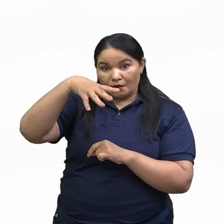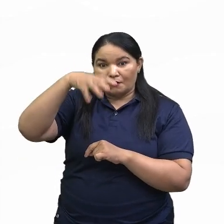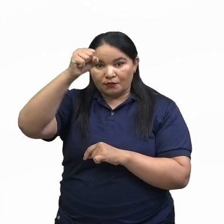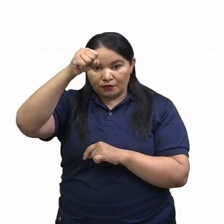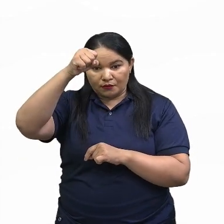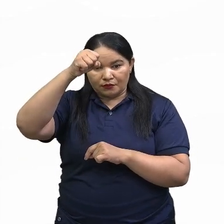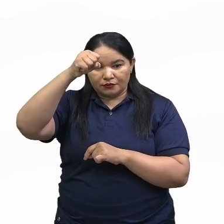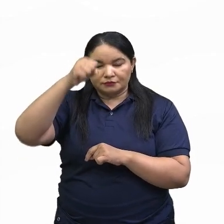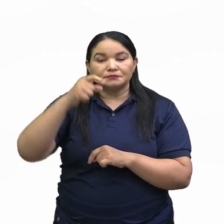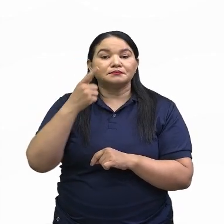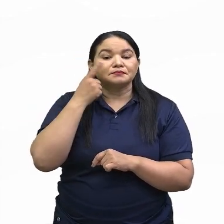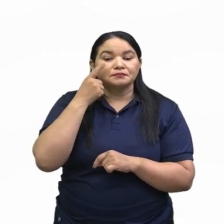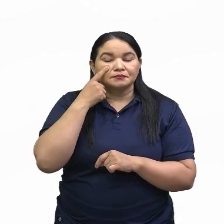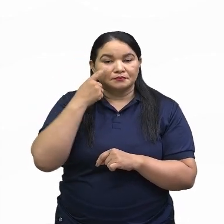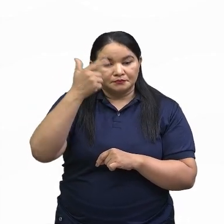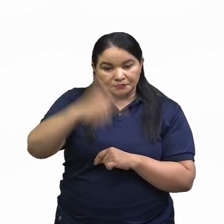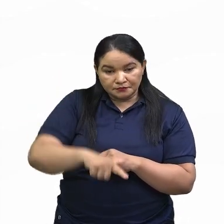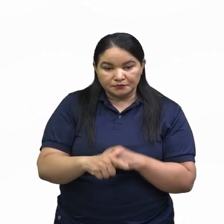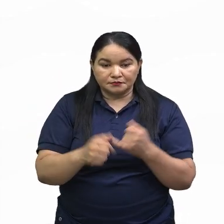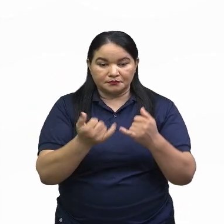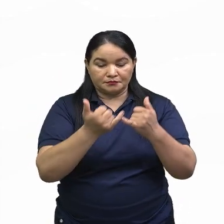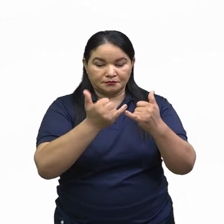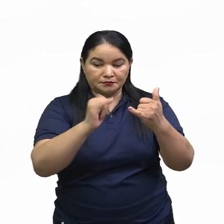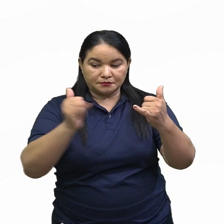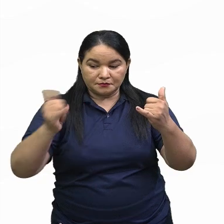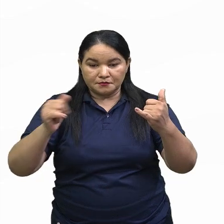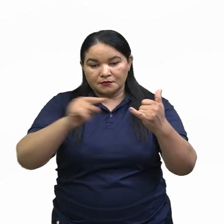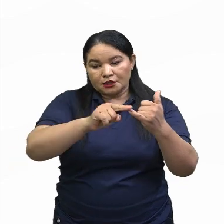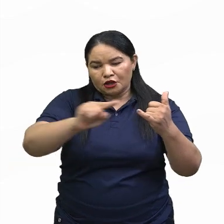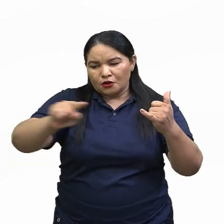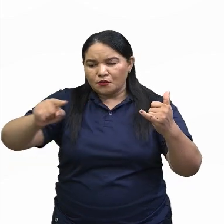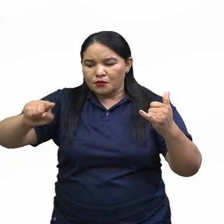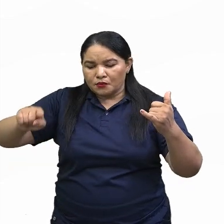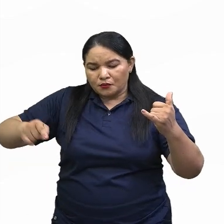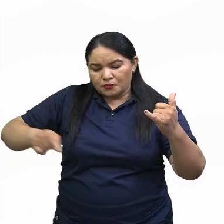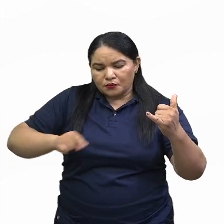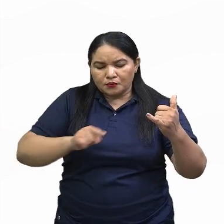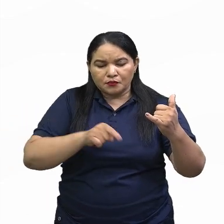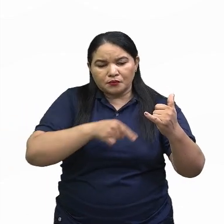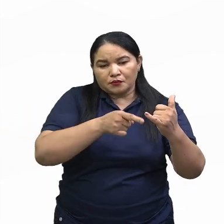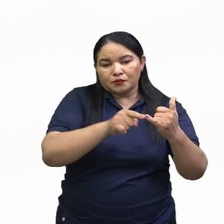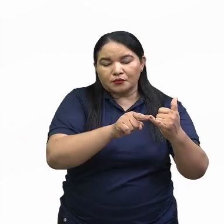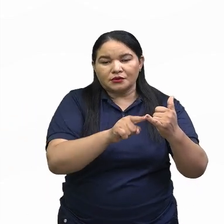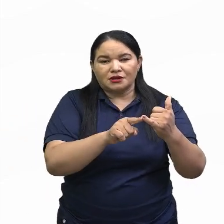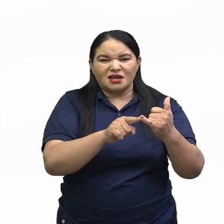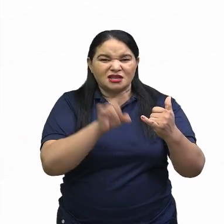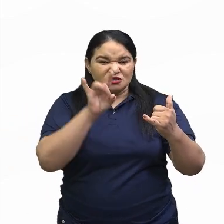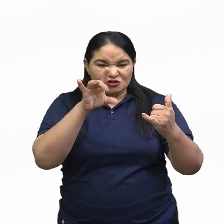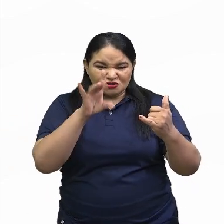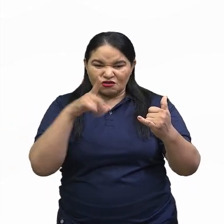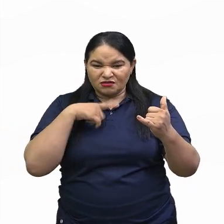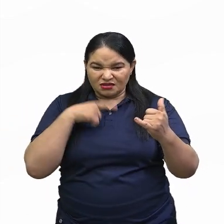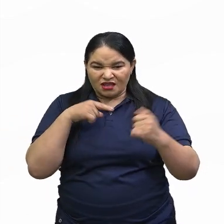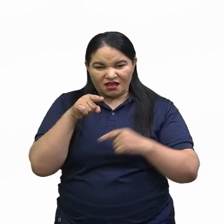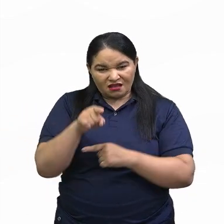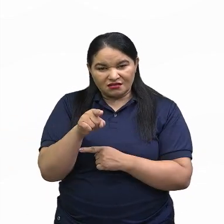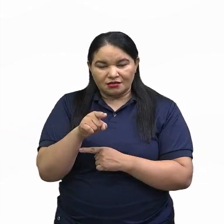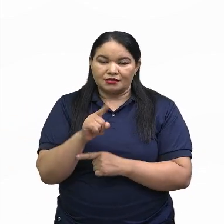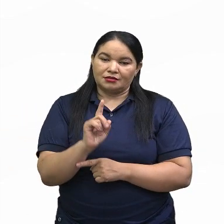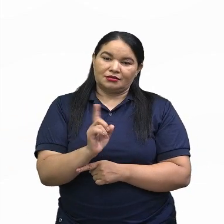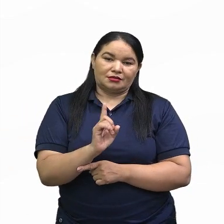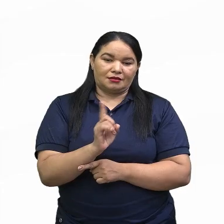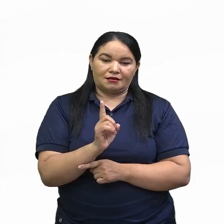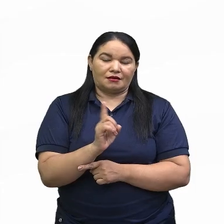esquema de um circuito. Mas você pode estar se perguntando, professora, mas só existe esse circuito? Claro que